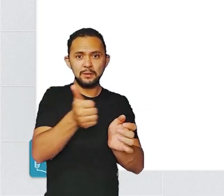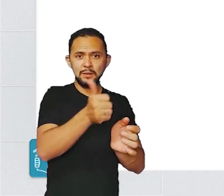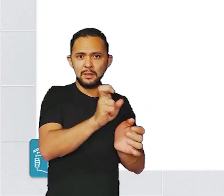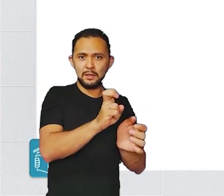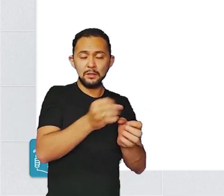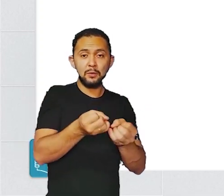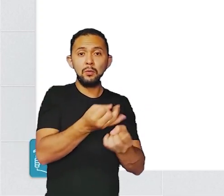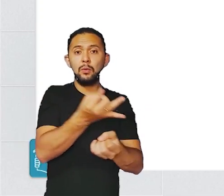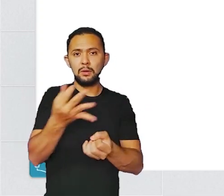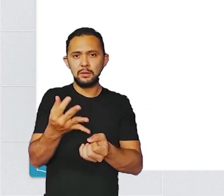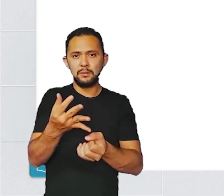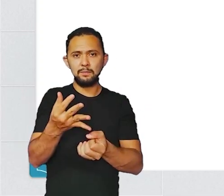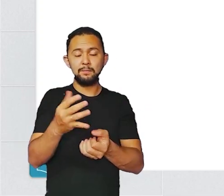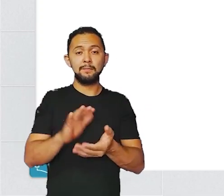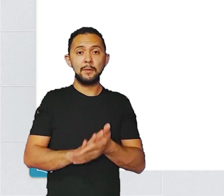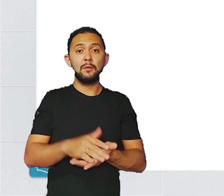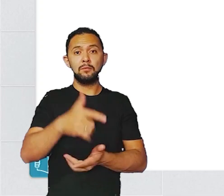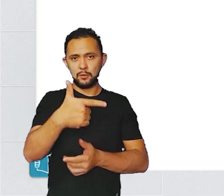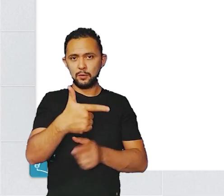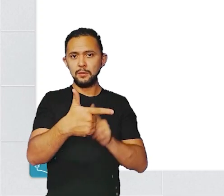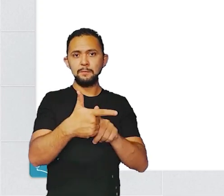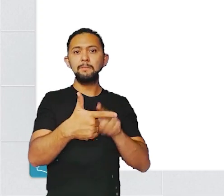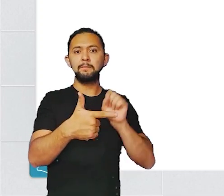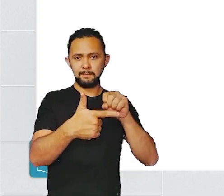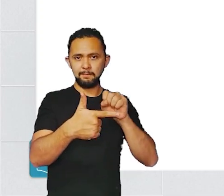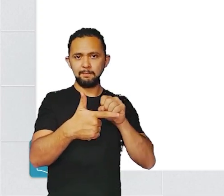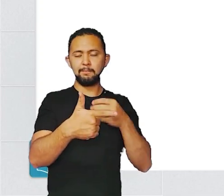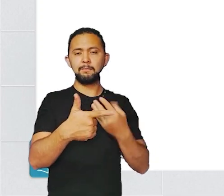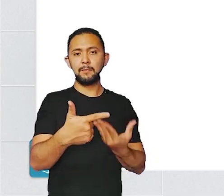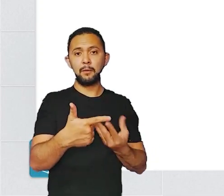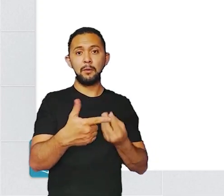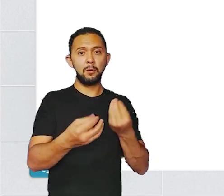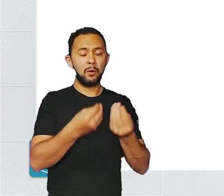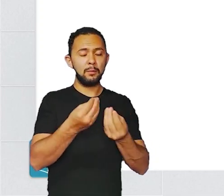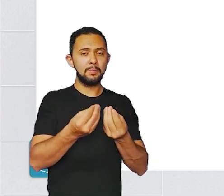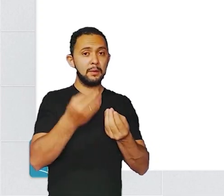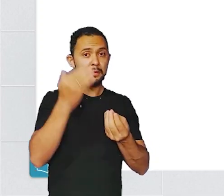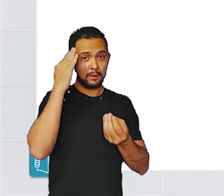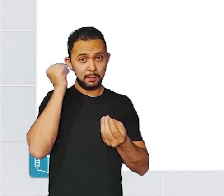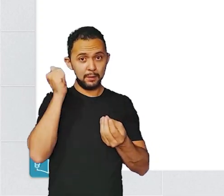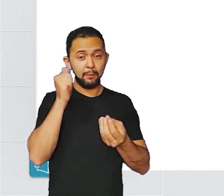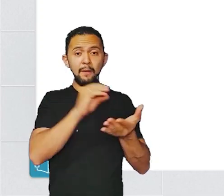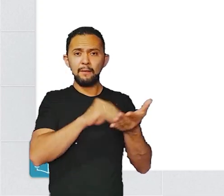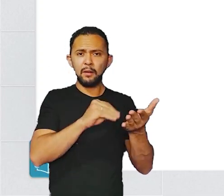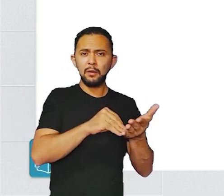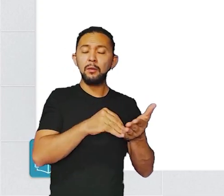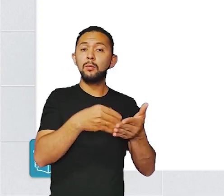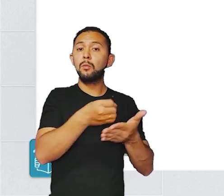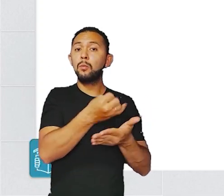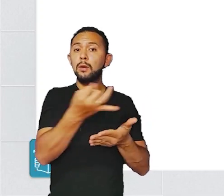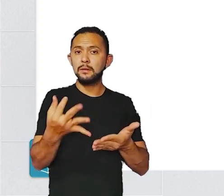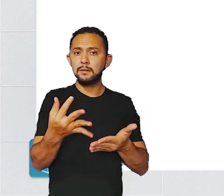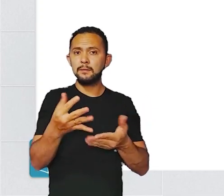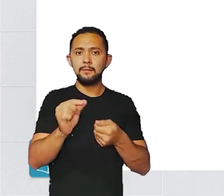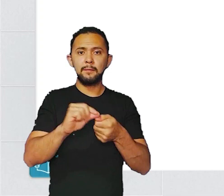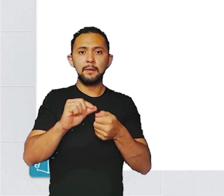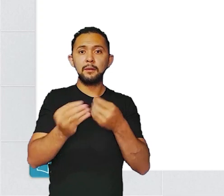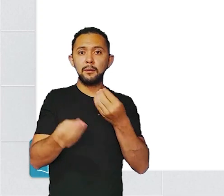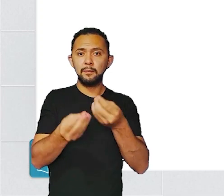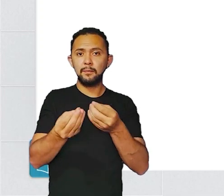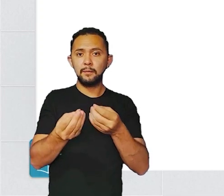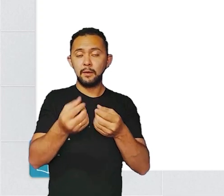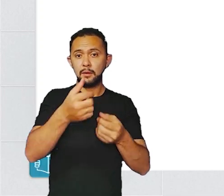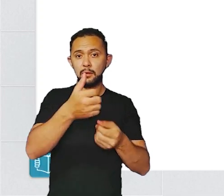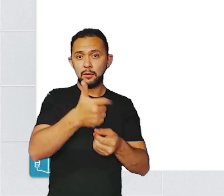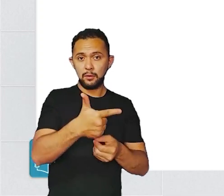consegue formar 2 grupos de 15. Beleza? Sempre verifica quanto sobra. Para fazer isso, você vai lá, ó, 2